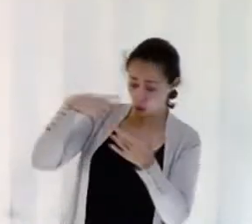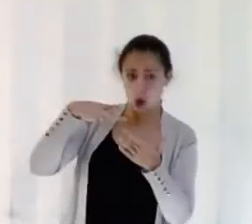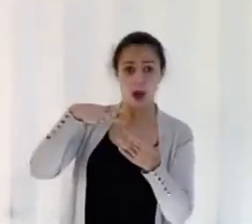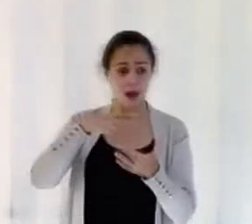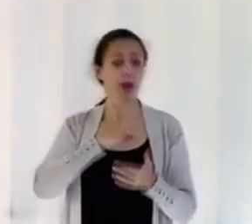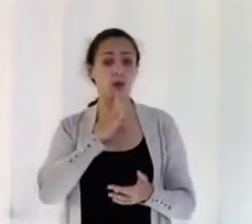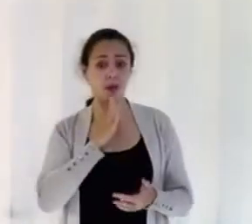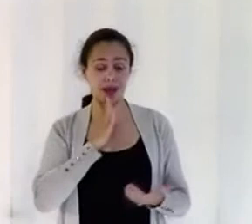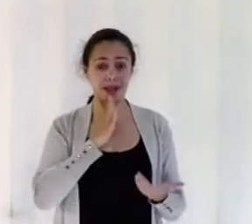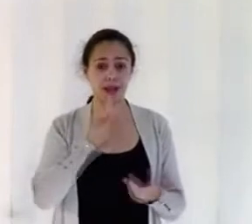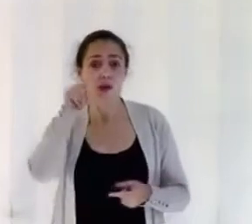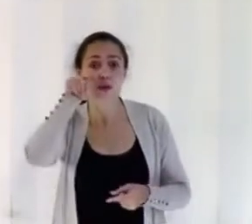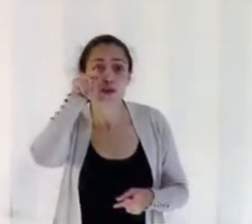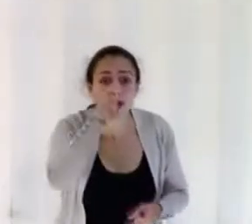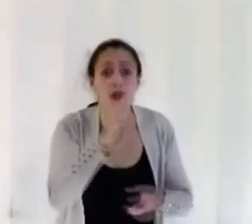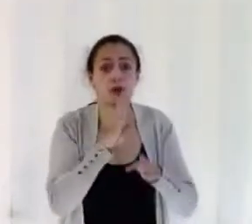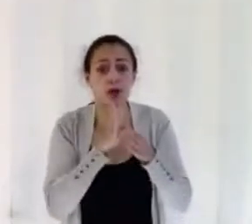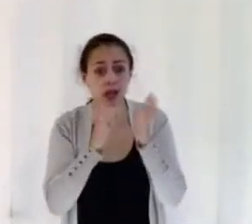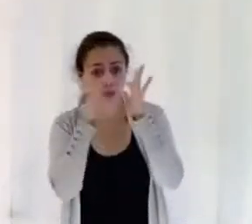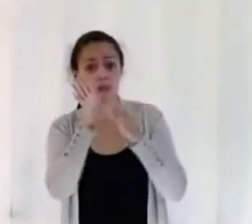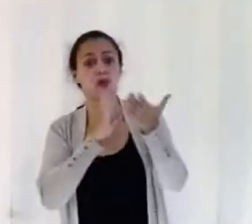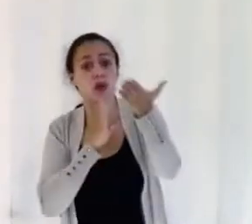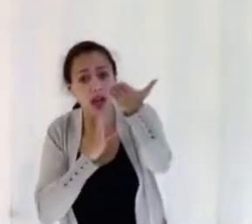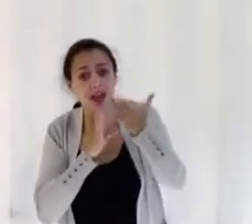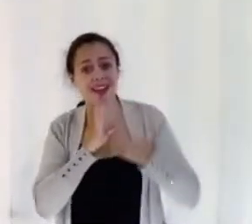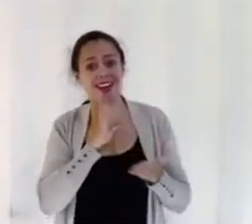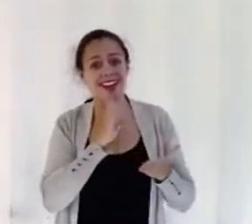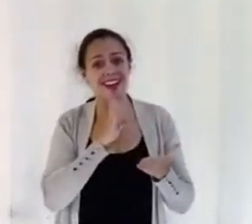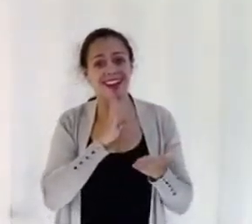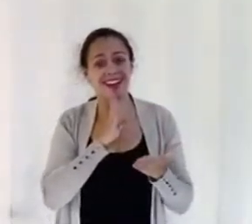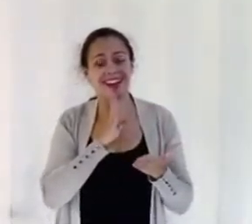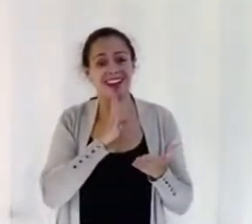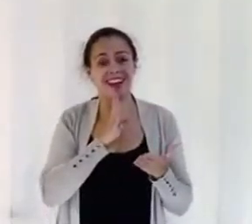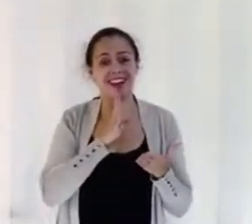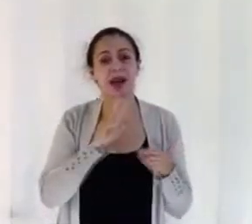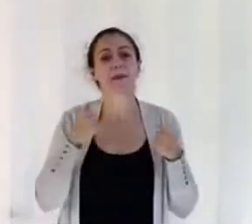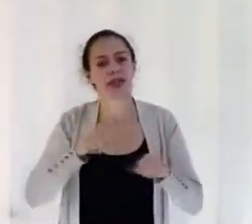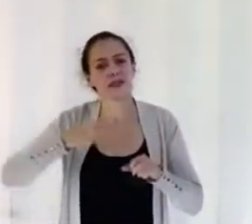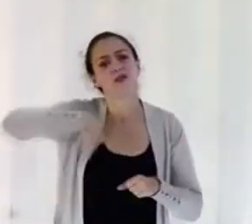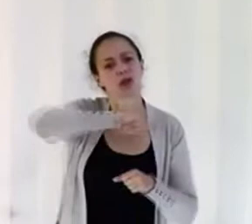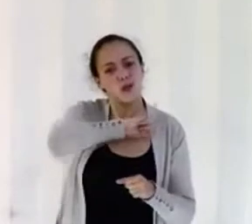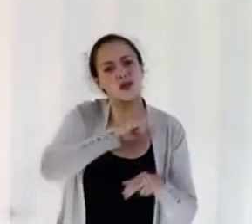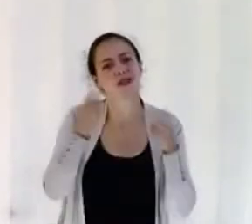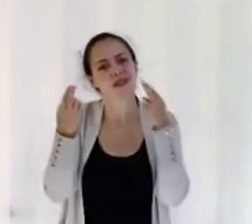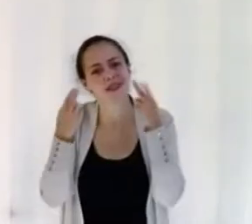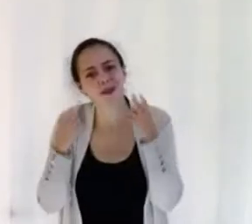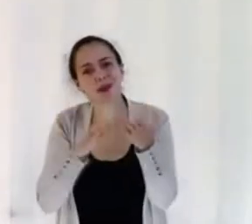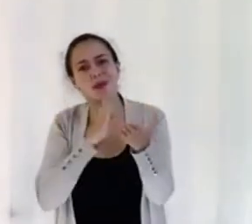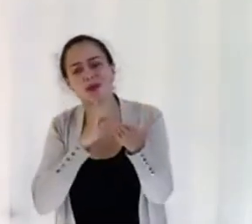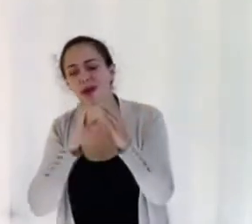conhecer. Assim como Cristo deixou as 99 para buscar a ovelha perdida, nós também precisamos